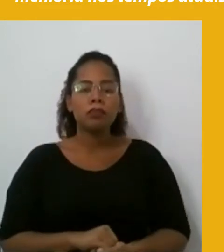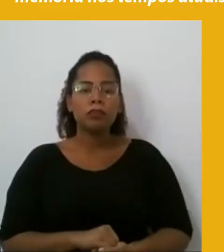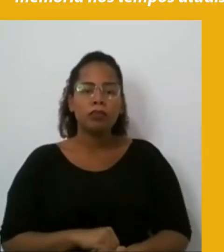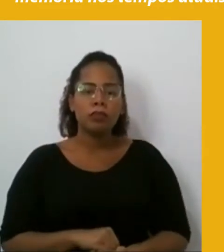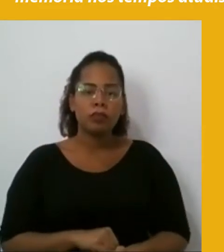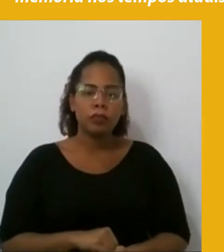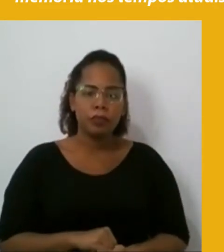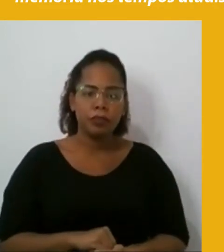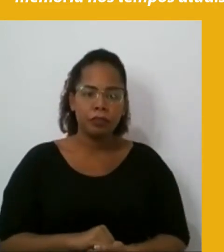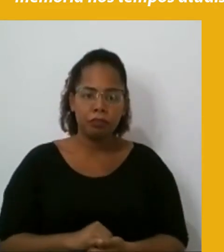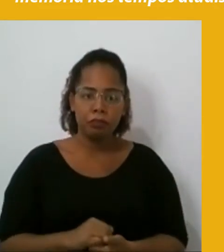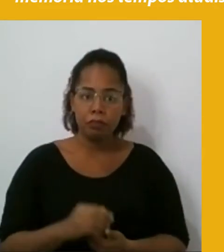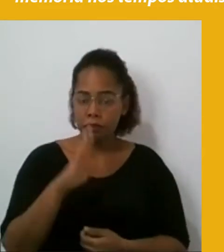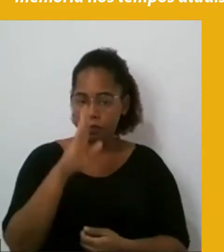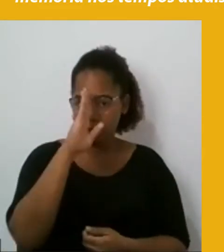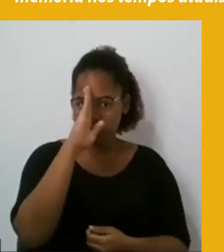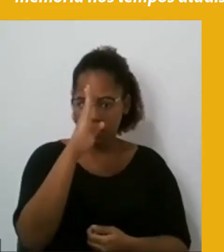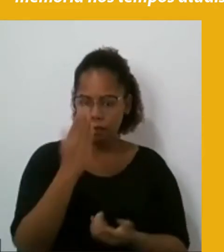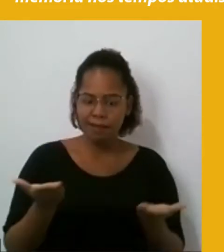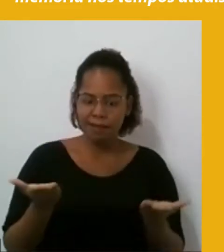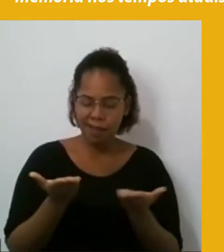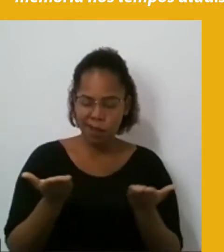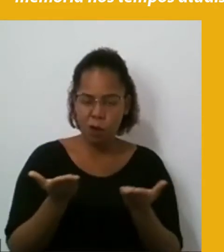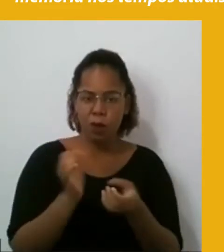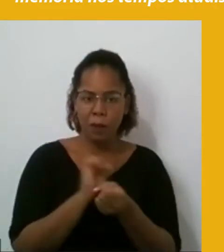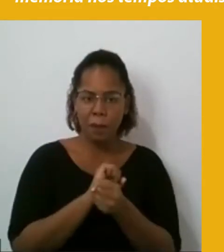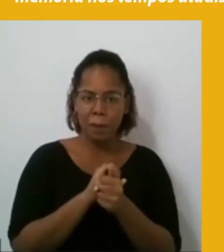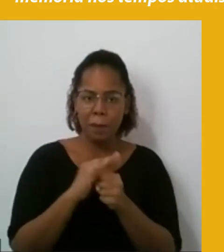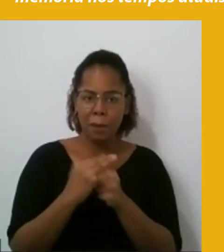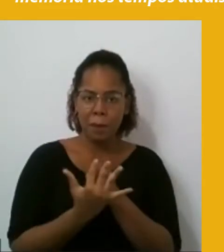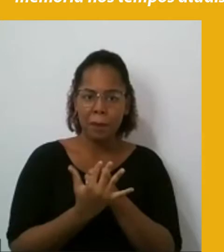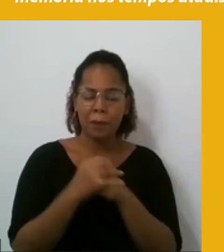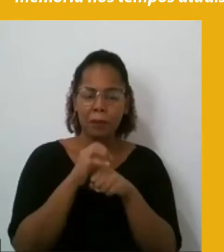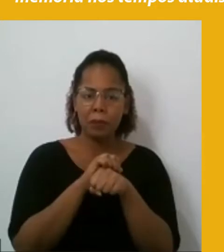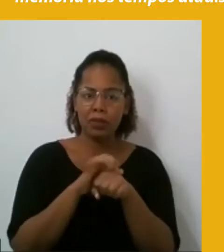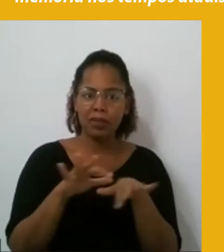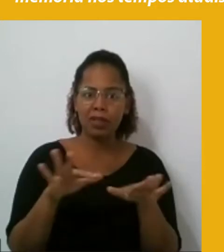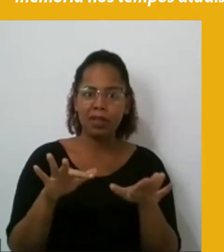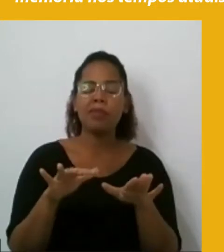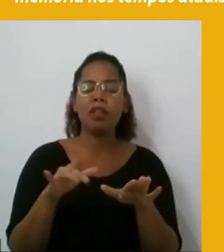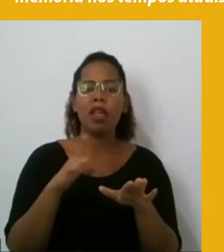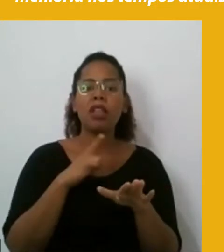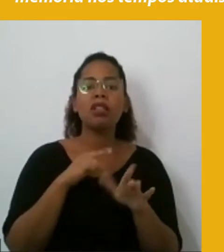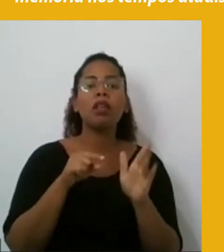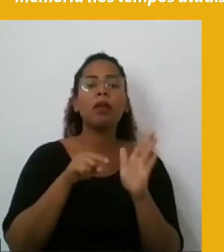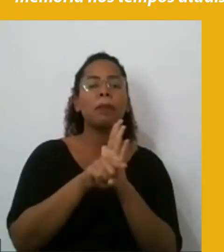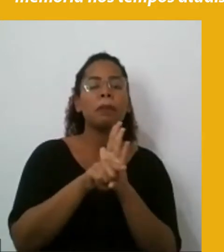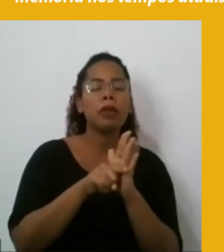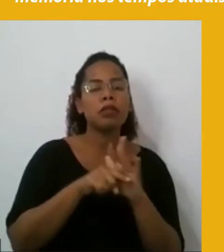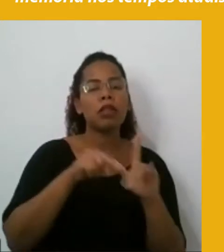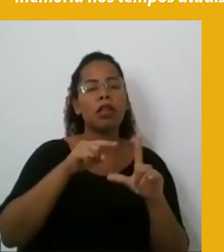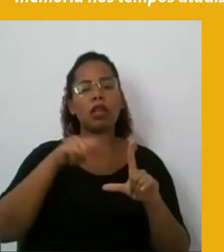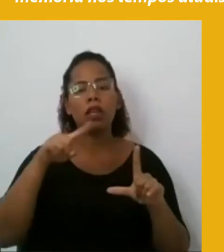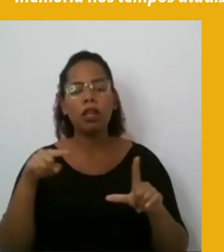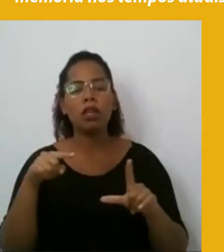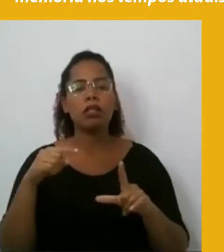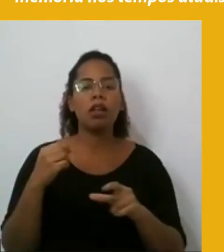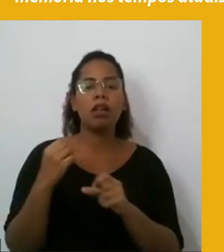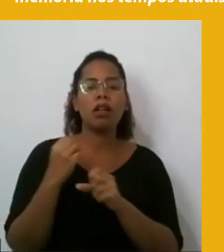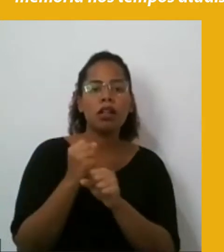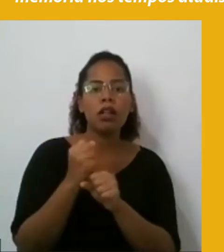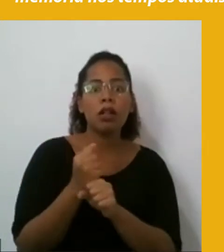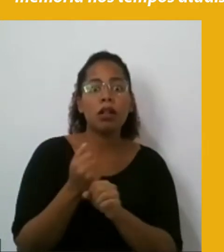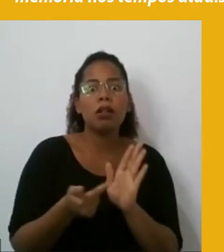uma pandemia, isso fica evidente em termos quantitativos, isso fica evidente em termos numéricos, isso fica evidente em